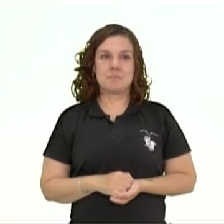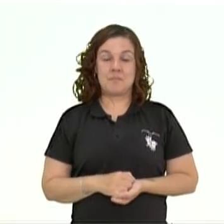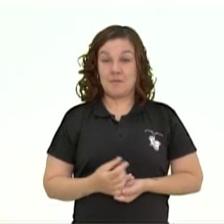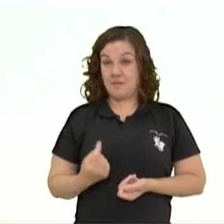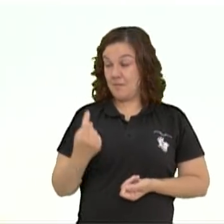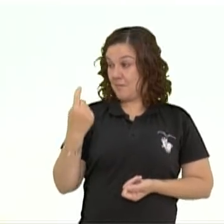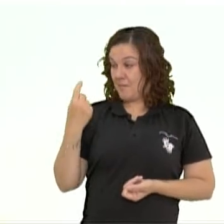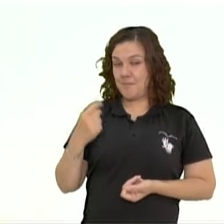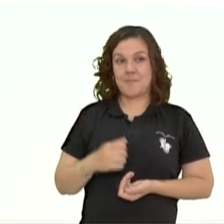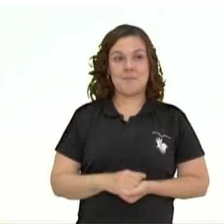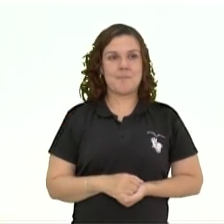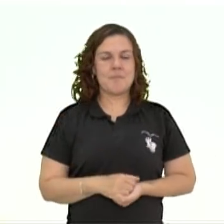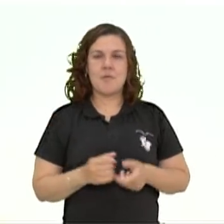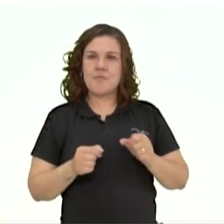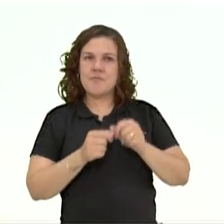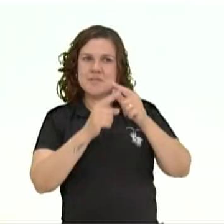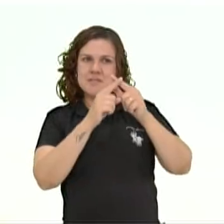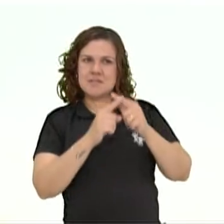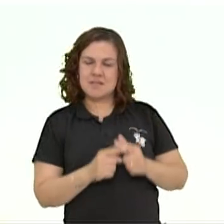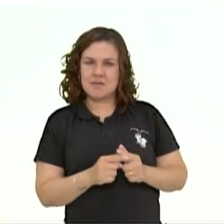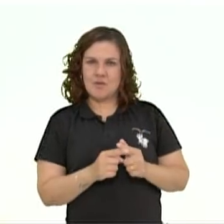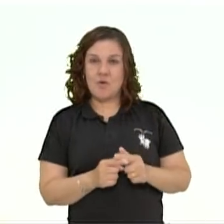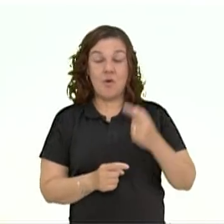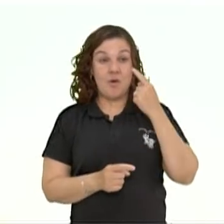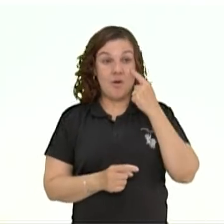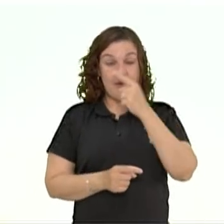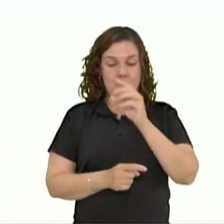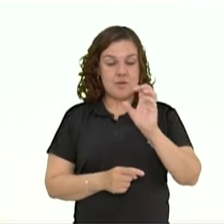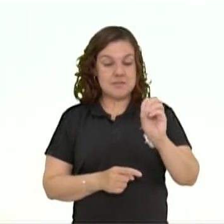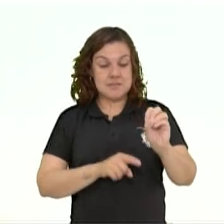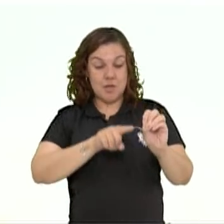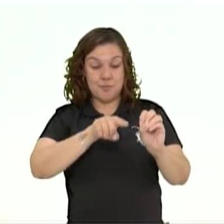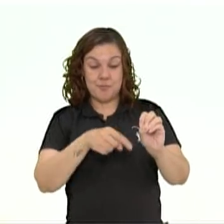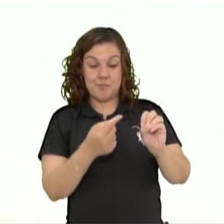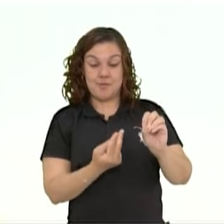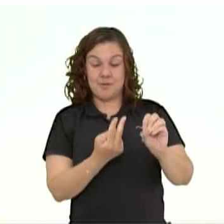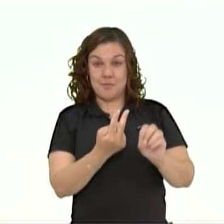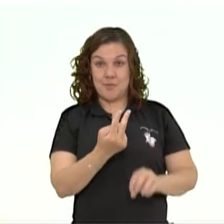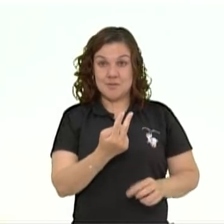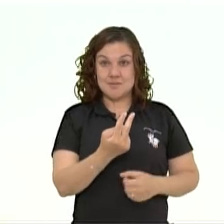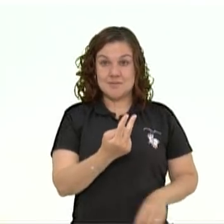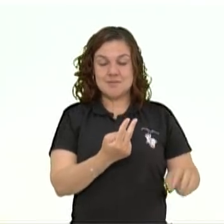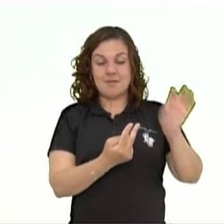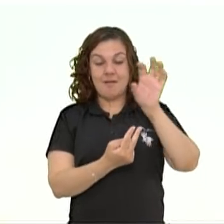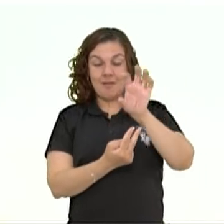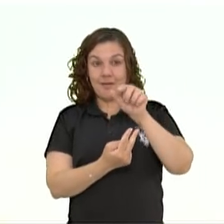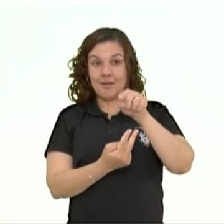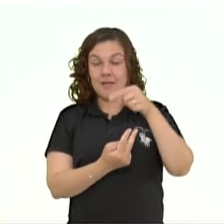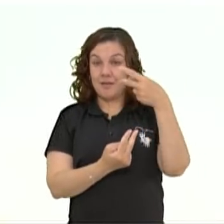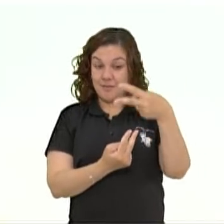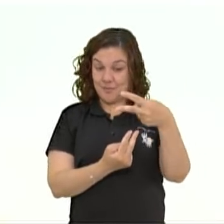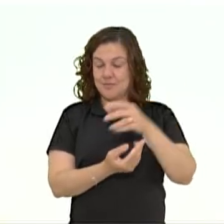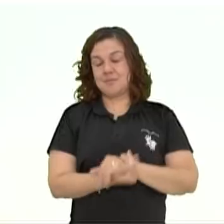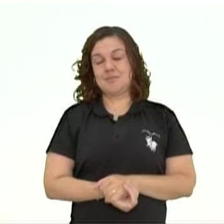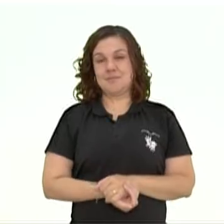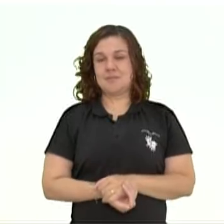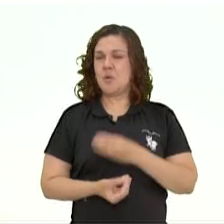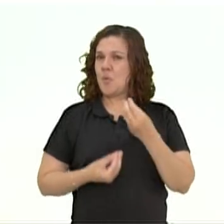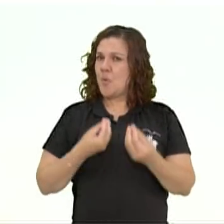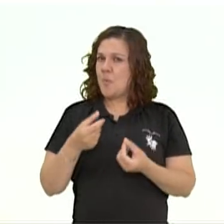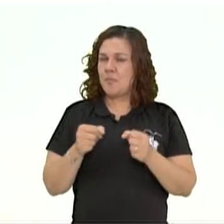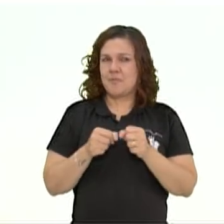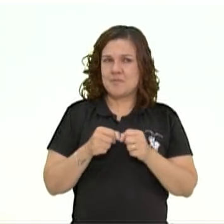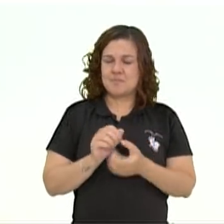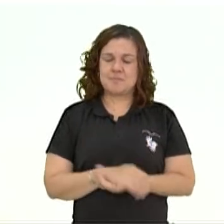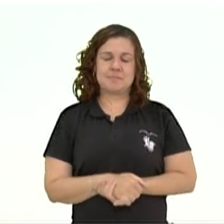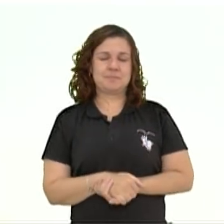veja só. Vamos calcular o valor da potência ali de 0,2, tá? Elevado a 2, elevado ao quadrado, também